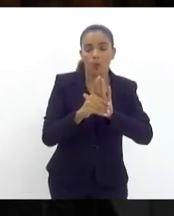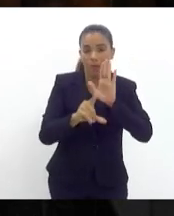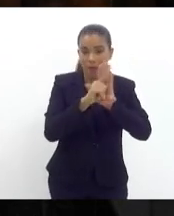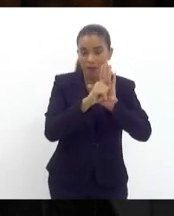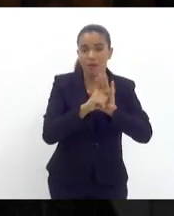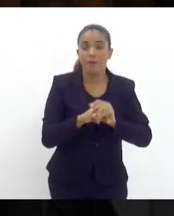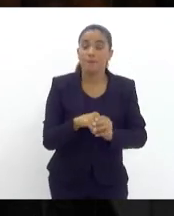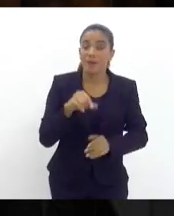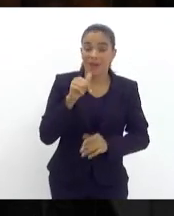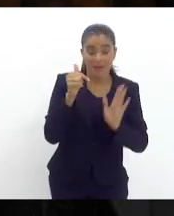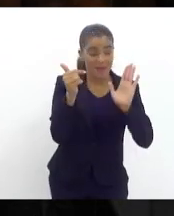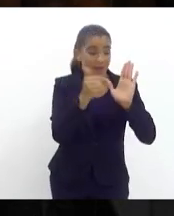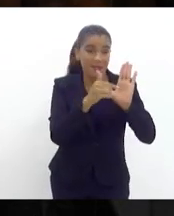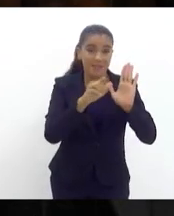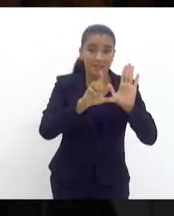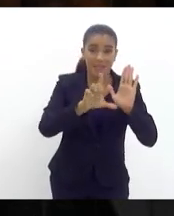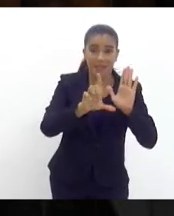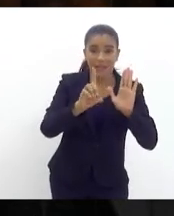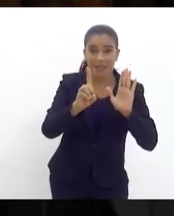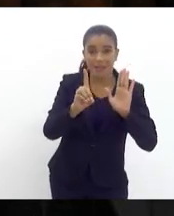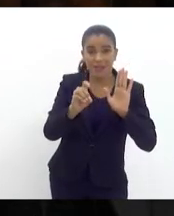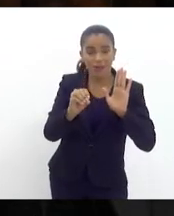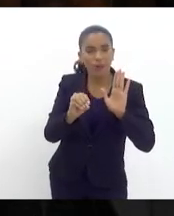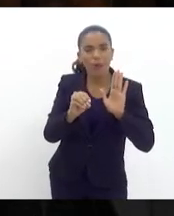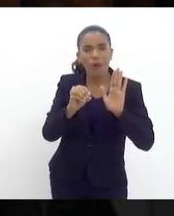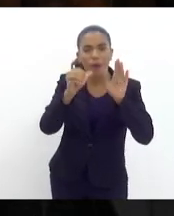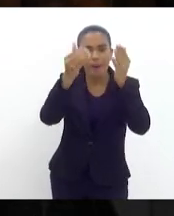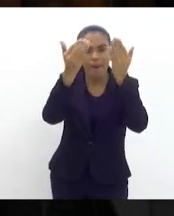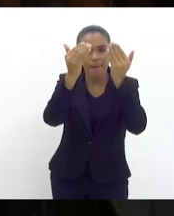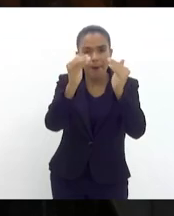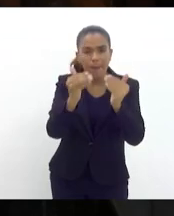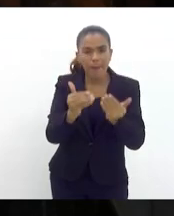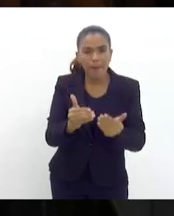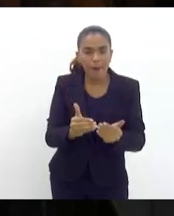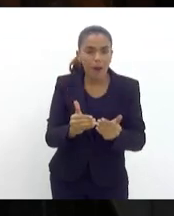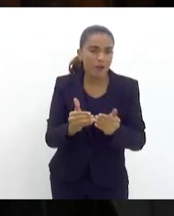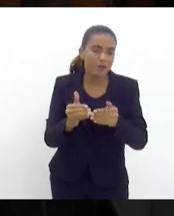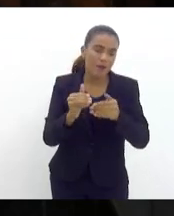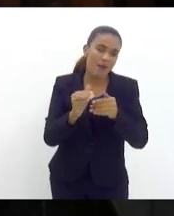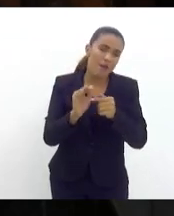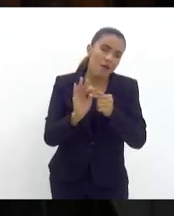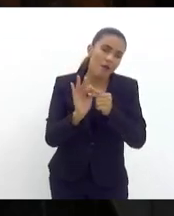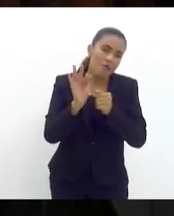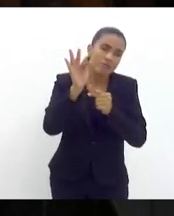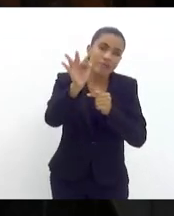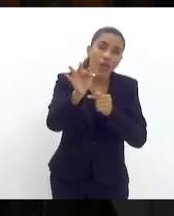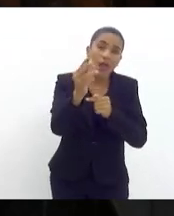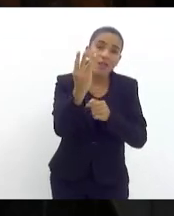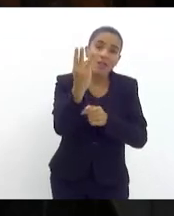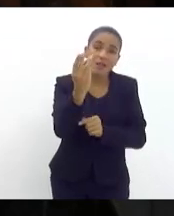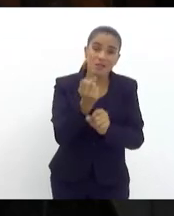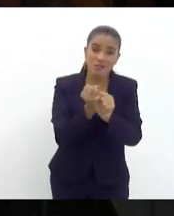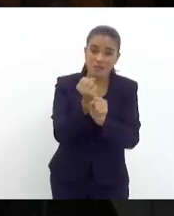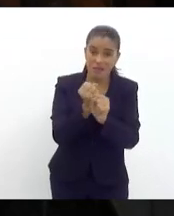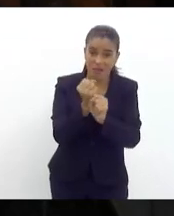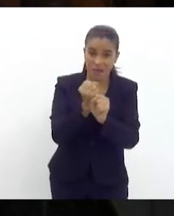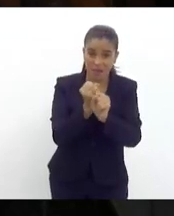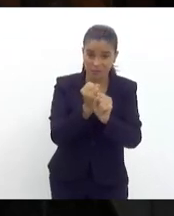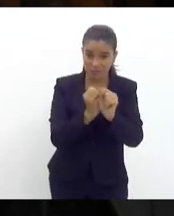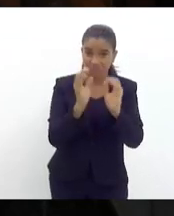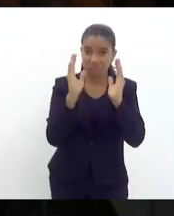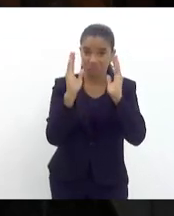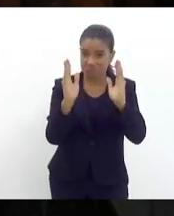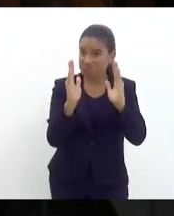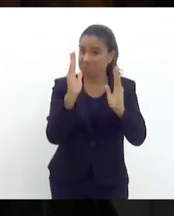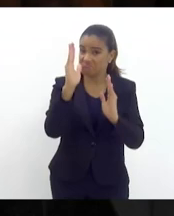esta LDO verificou que nos próximos três anos nos próximos